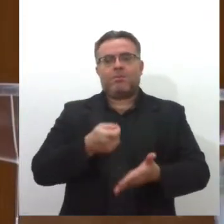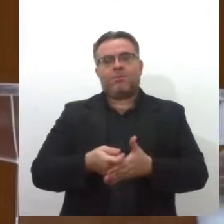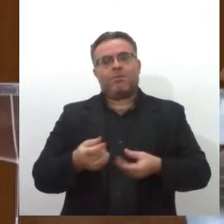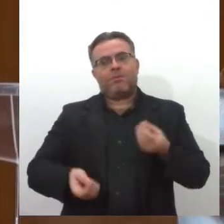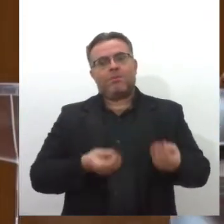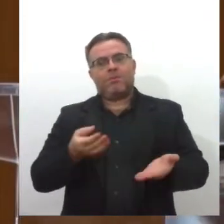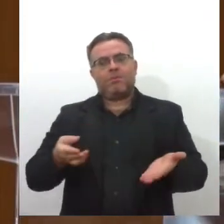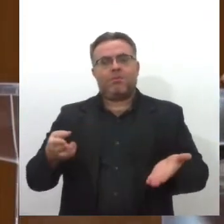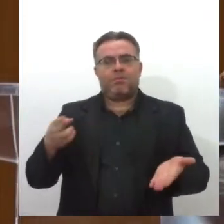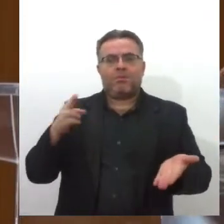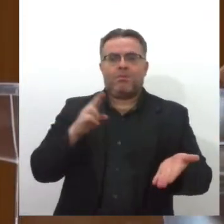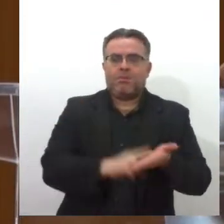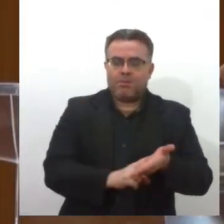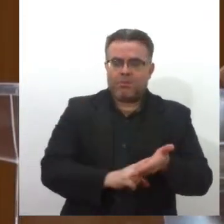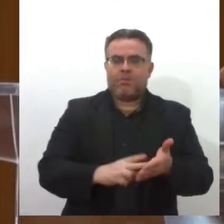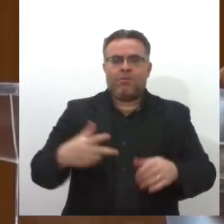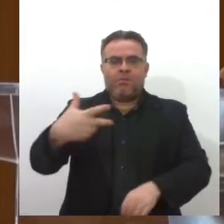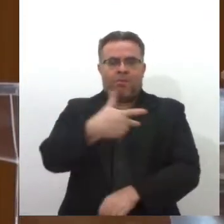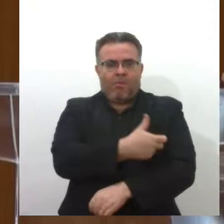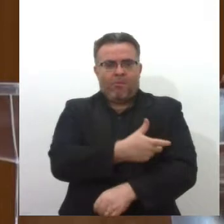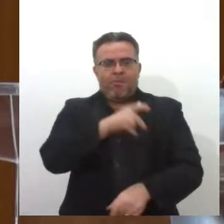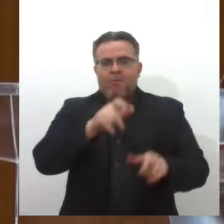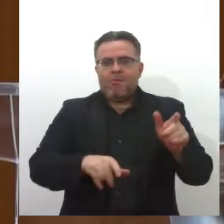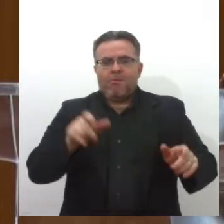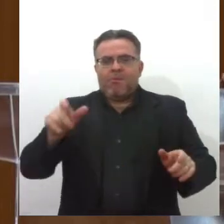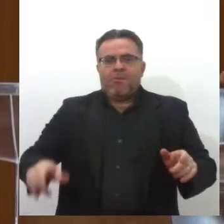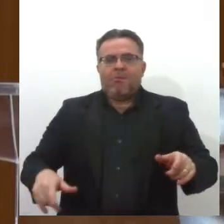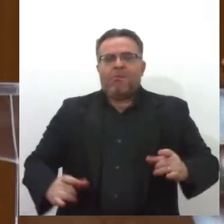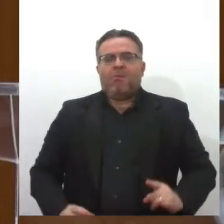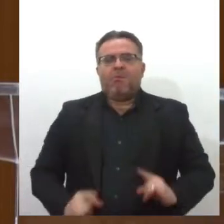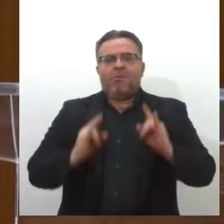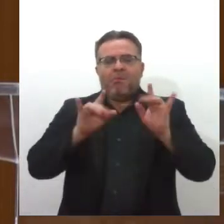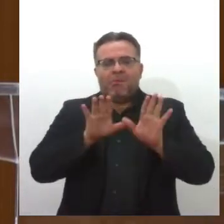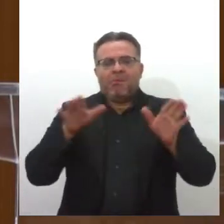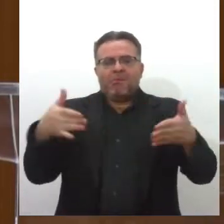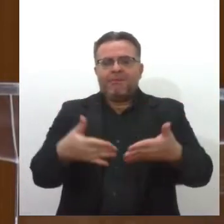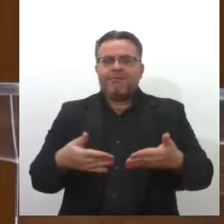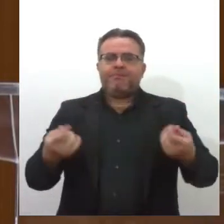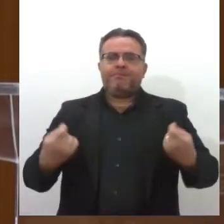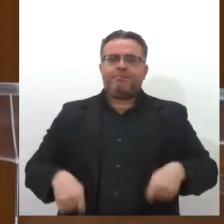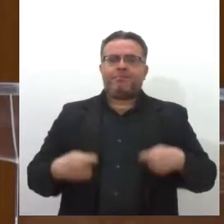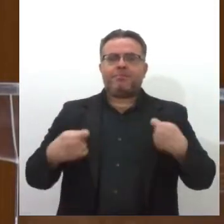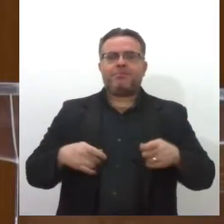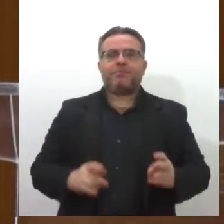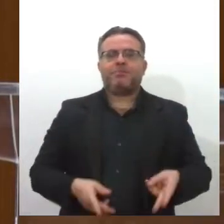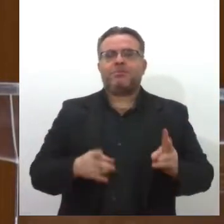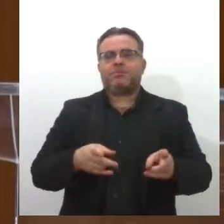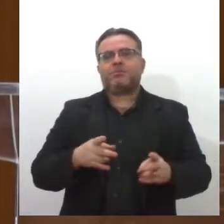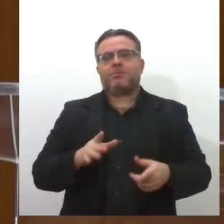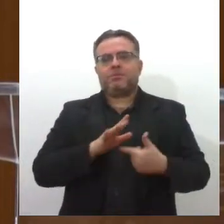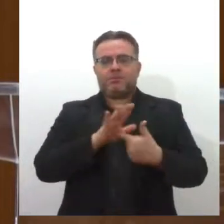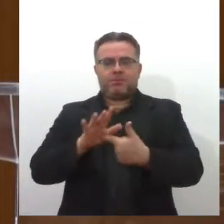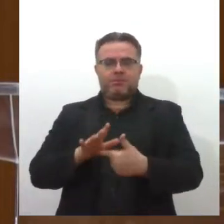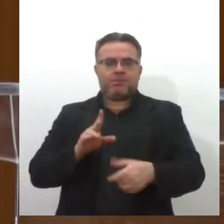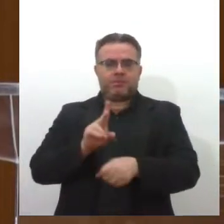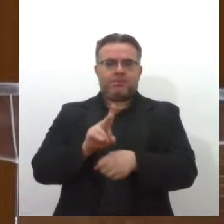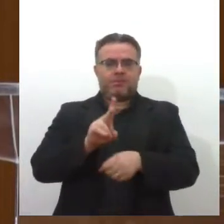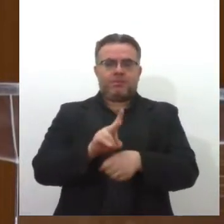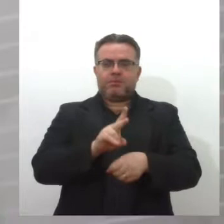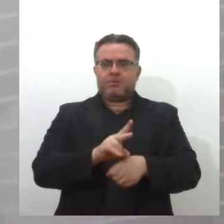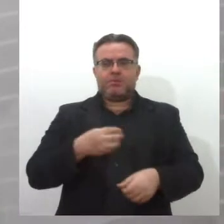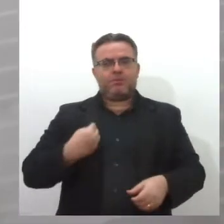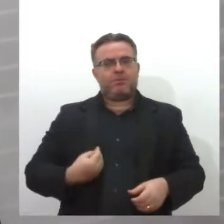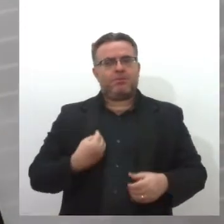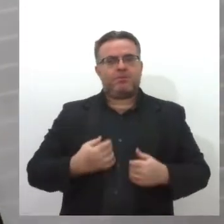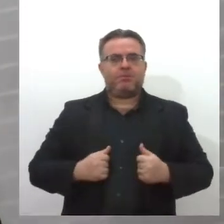comprovação de vacina para acesso a prédios públicos. O parlamentar acredita que a medida é uma forma de preservar a vida das